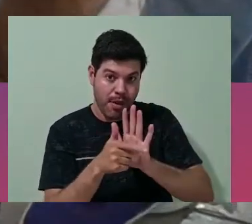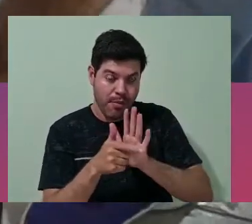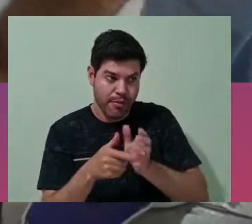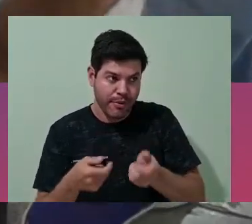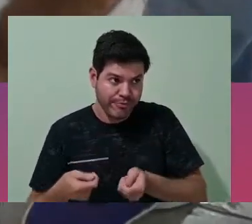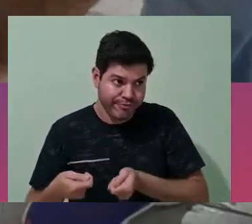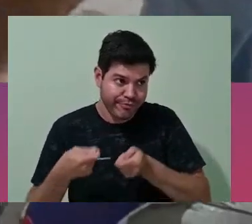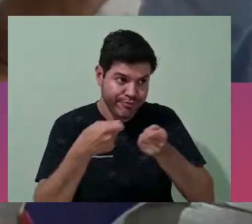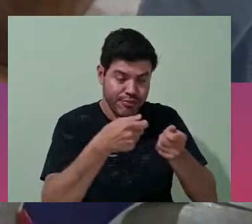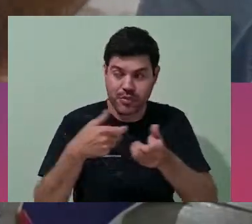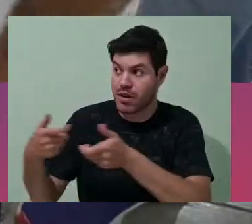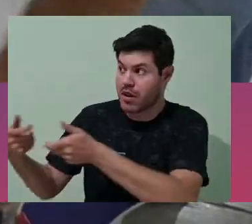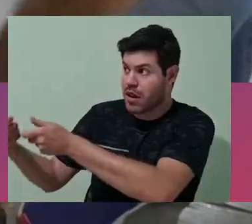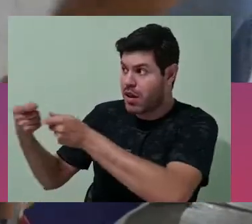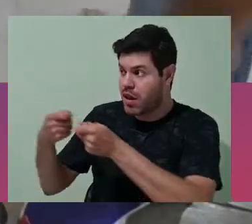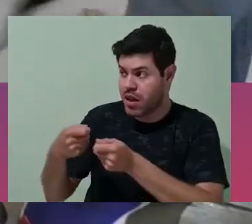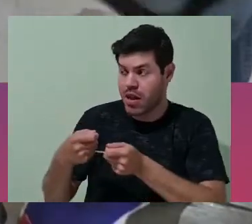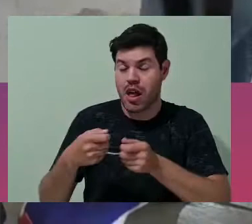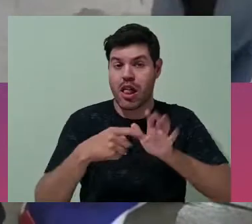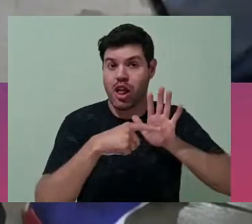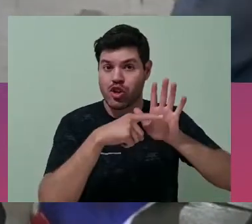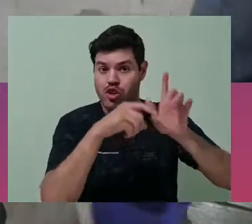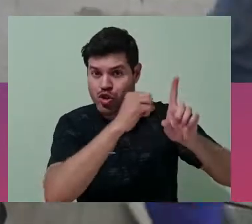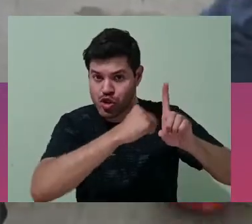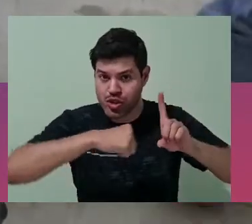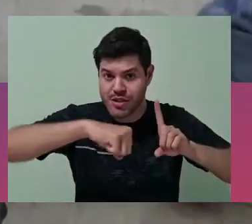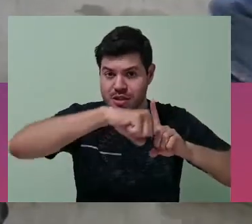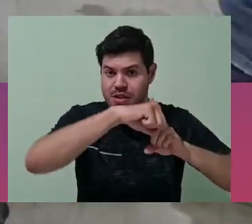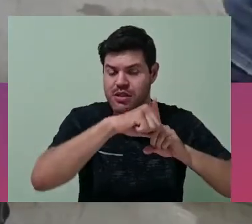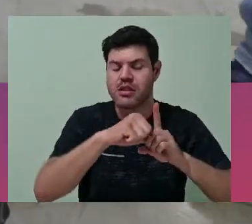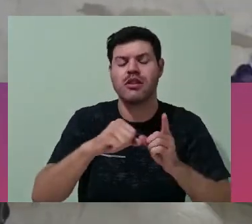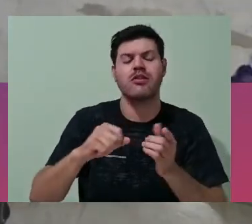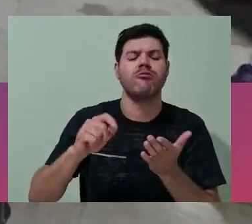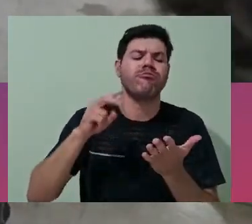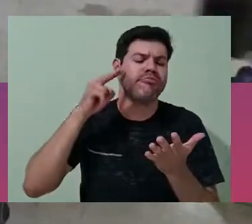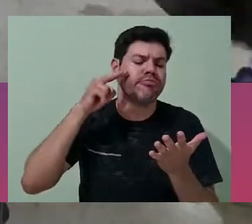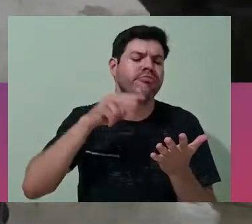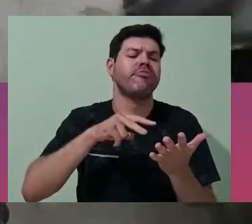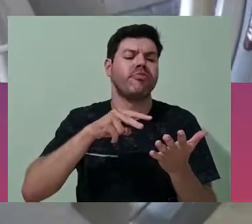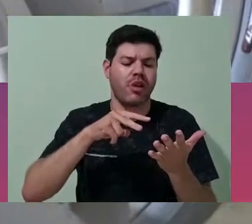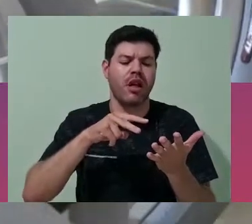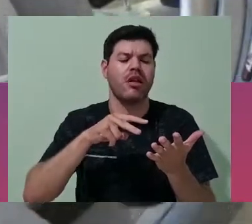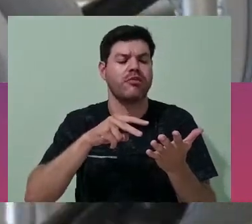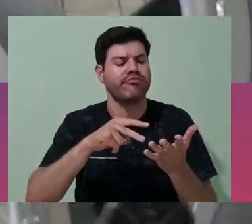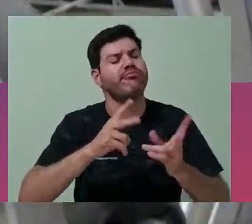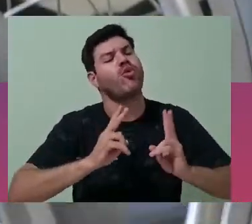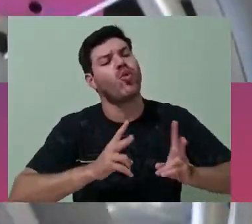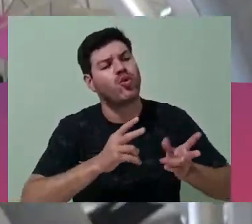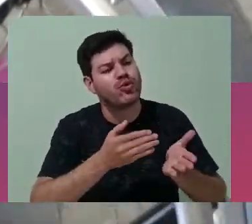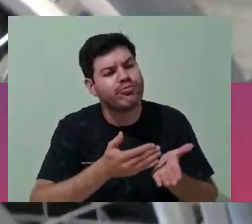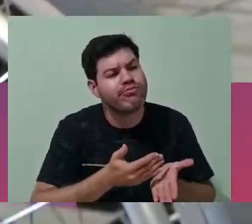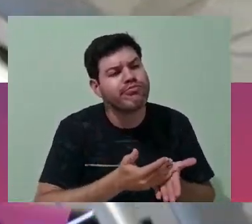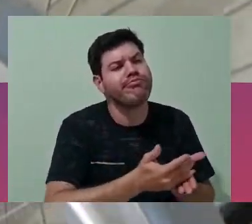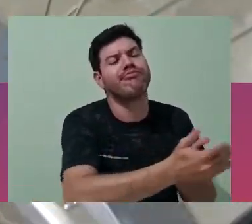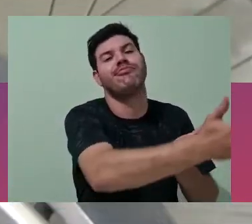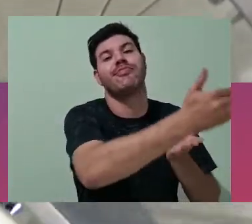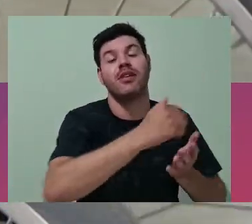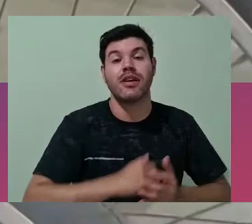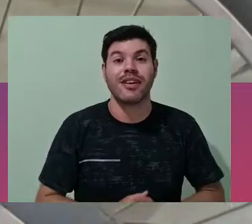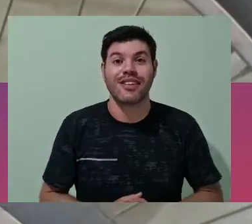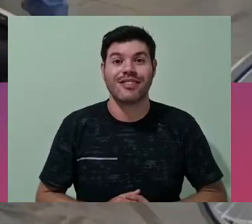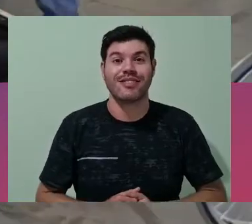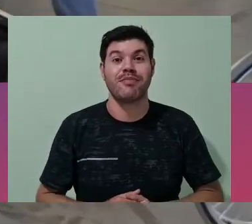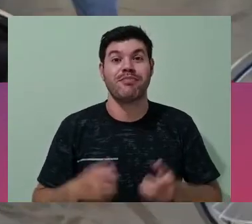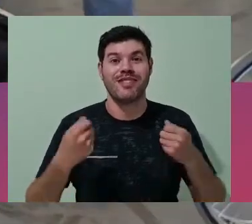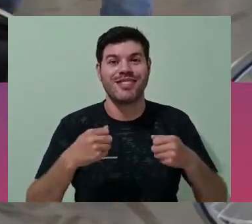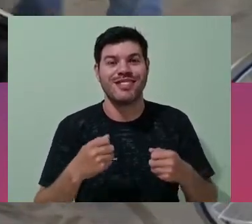levam o pedido do fisioterapeuta até nós e a gente encaminha, protocola e faz o andamento do